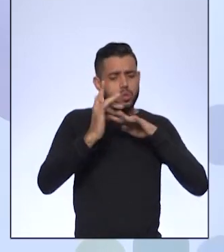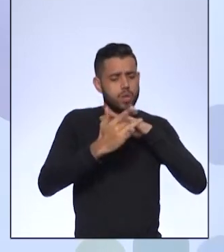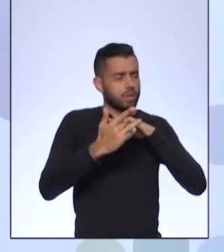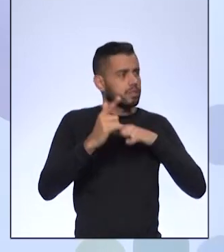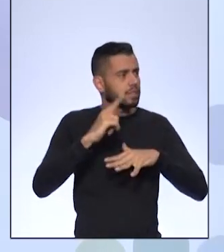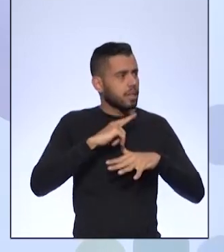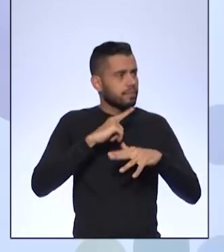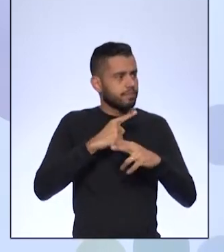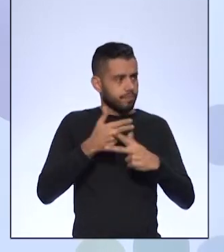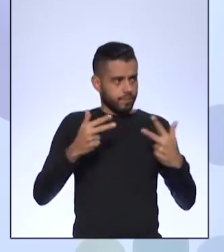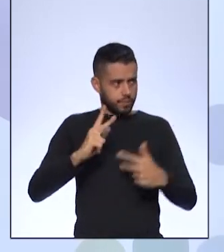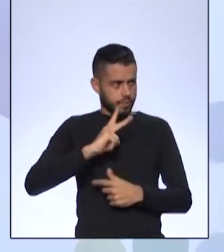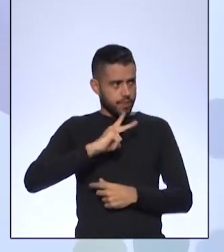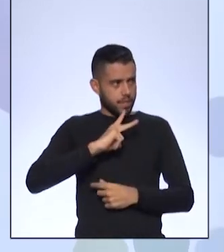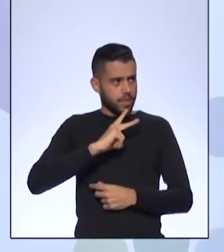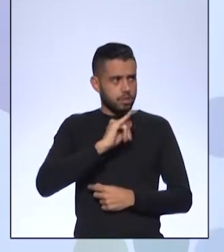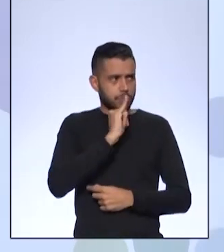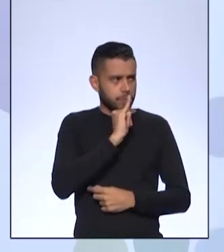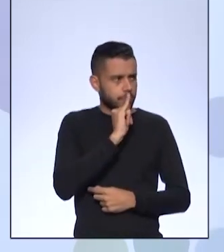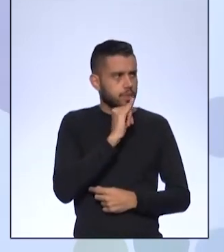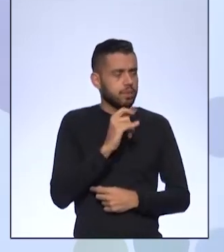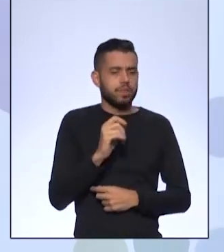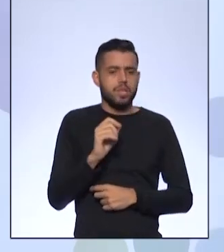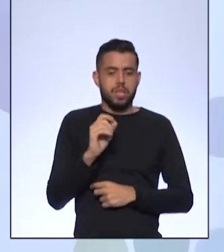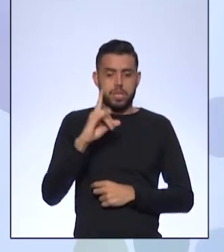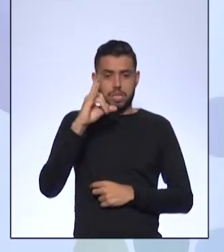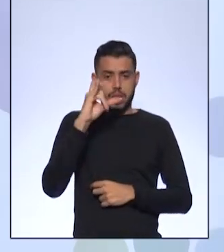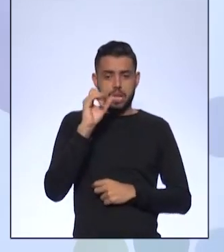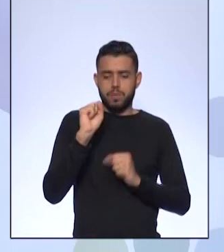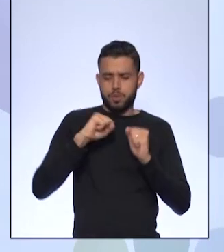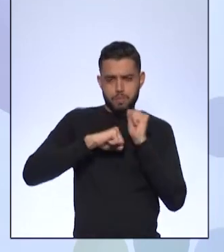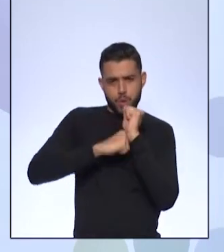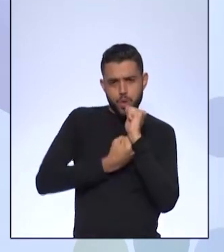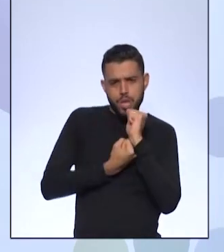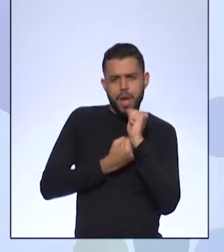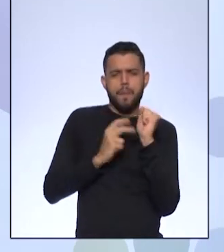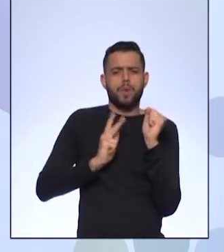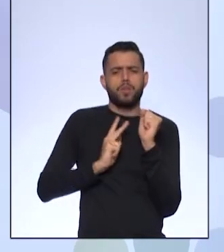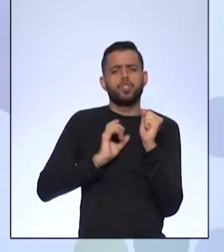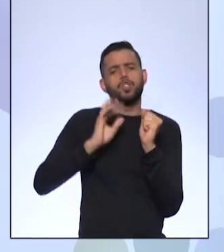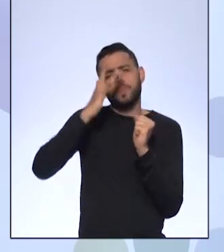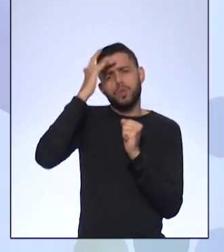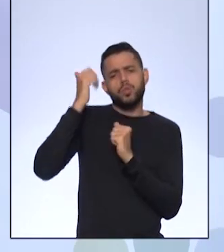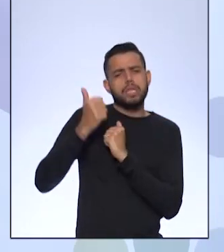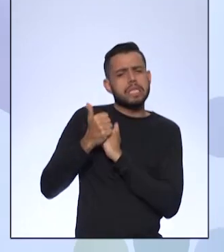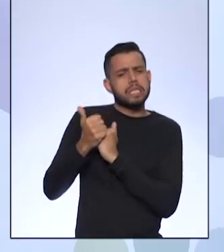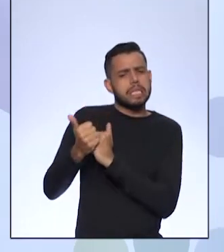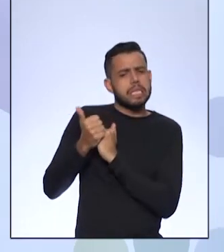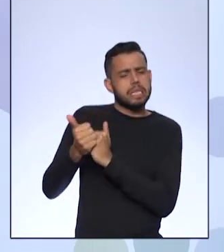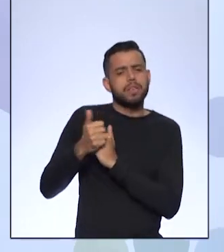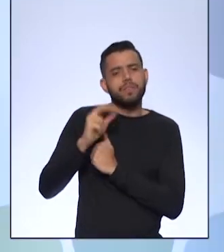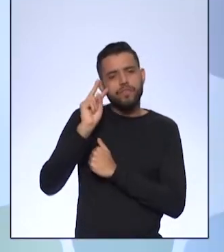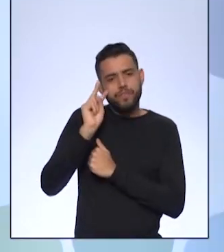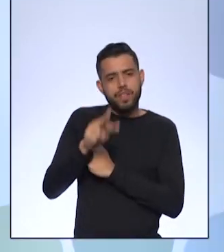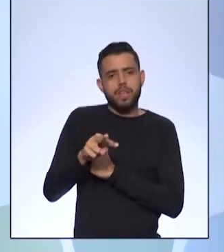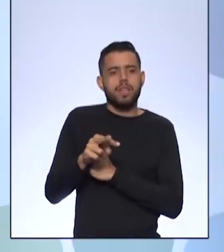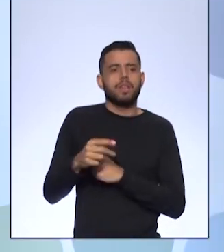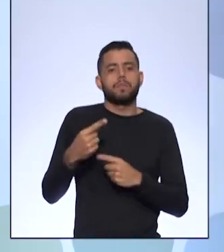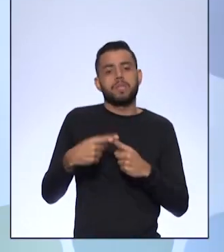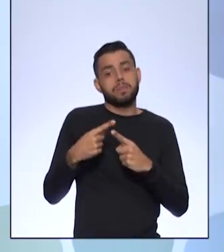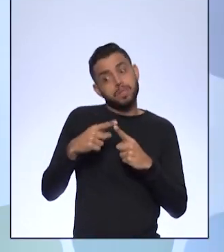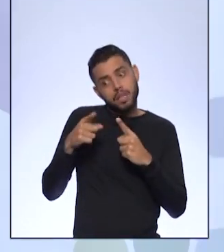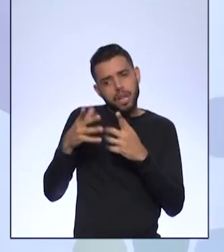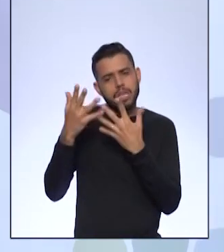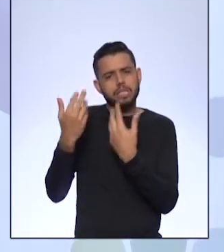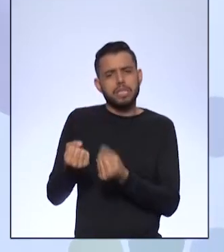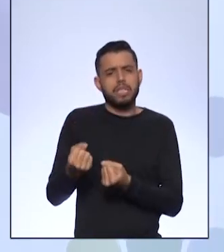de privacidade. Por exemplo, você pode fechar seu Instagram para que só as pessoas que te sigam vejam as suas publicações, para que você tenha que aprovar quem